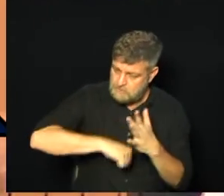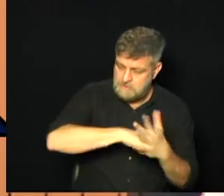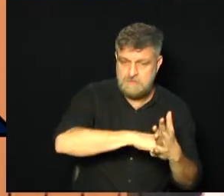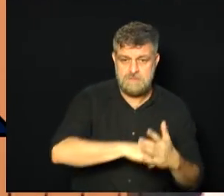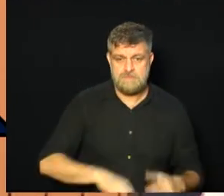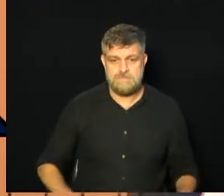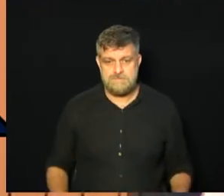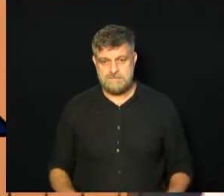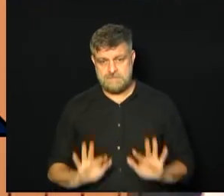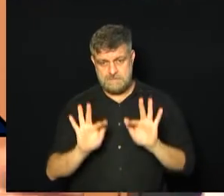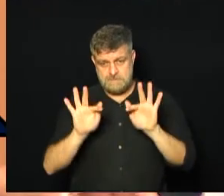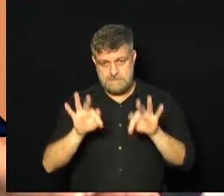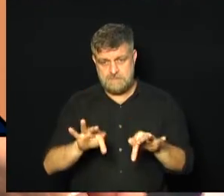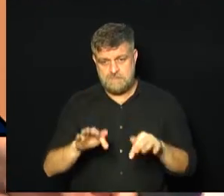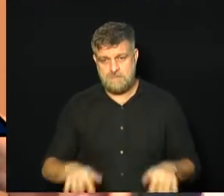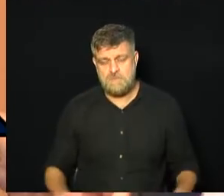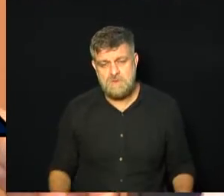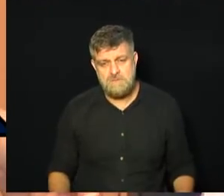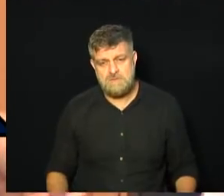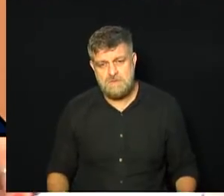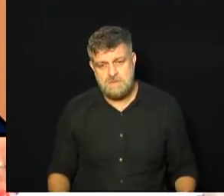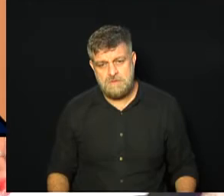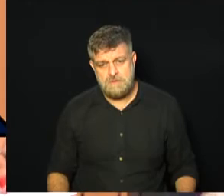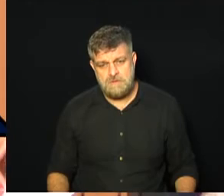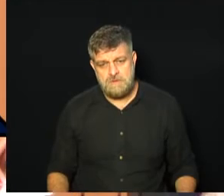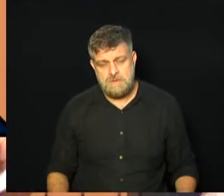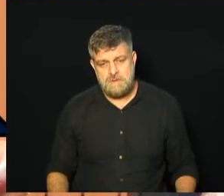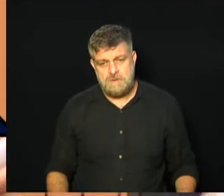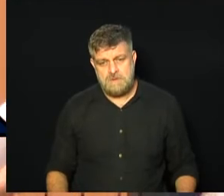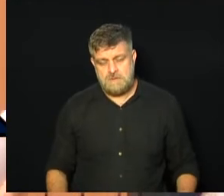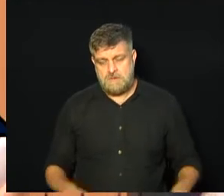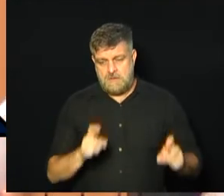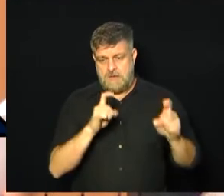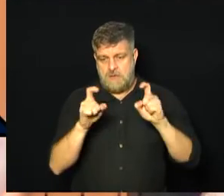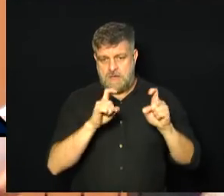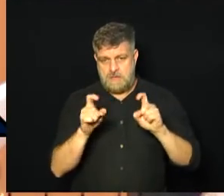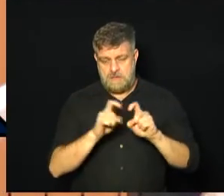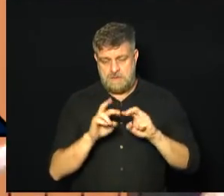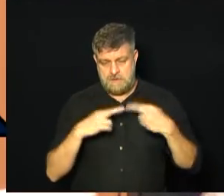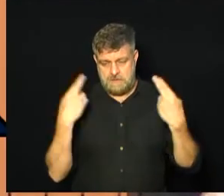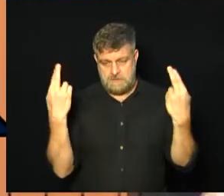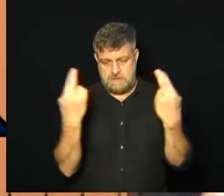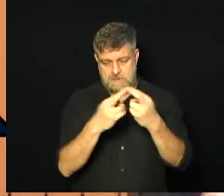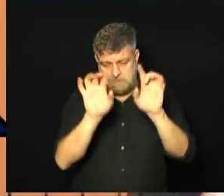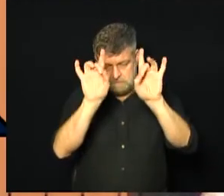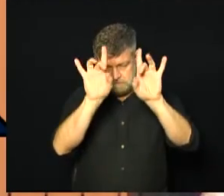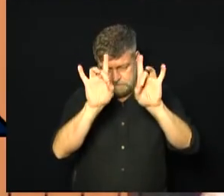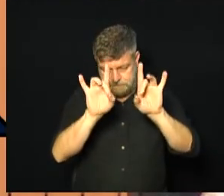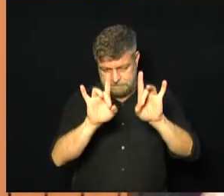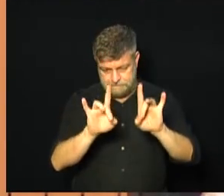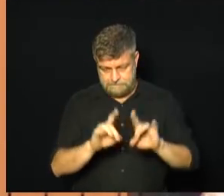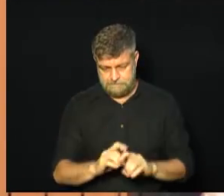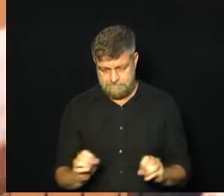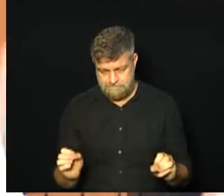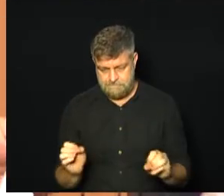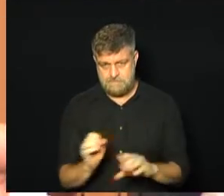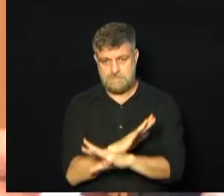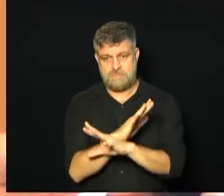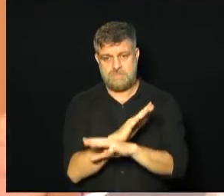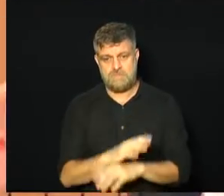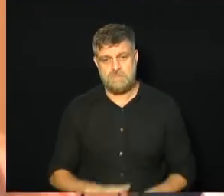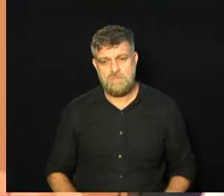Então, para finalizar, eu declaro encerrada a presente reunião